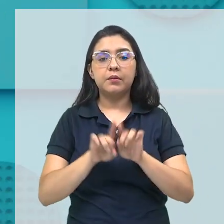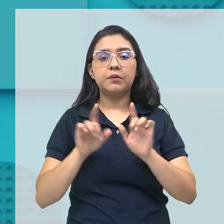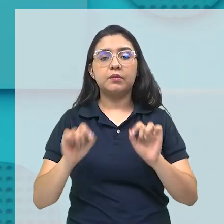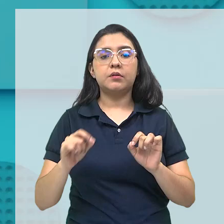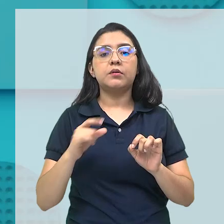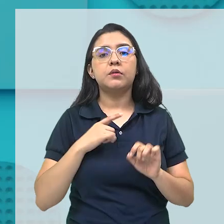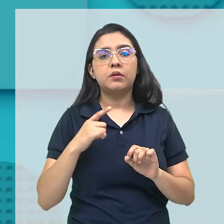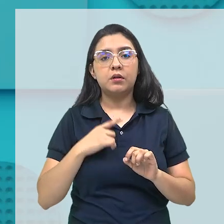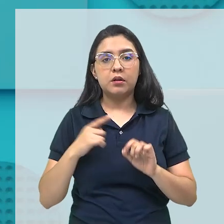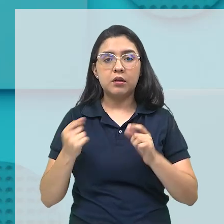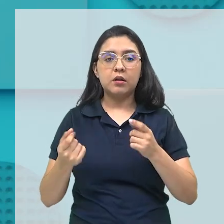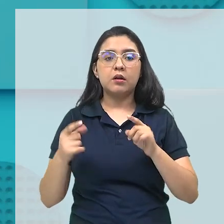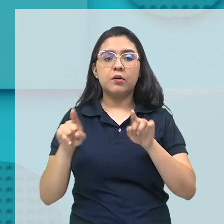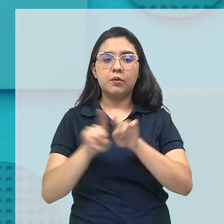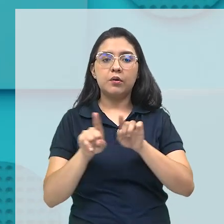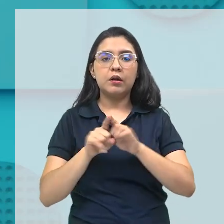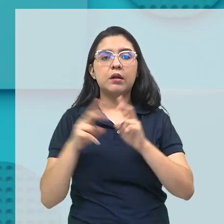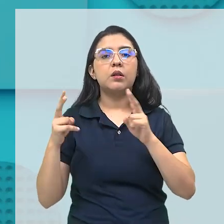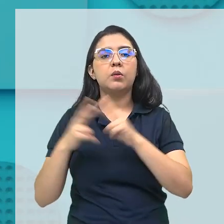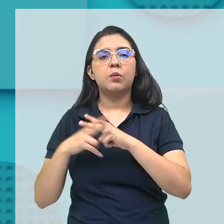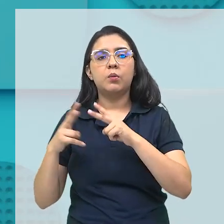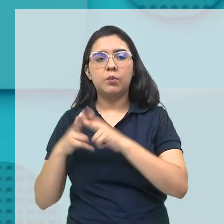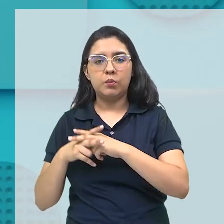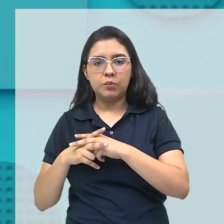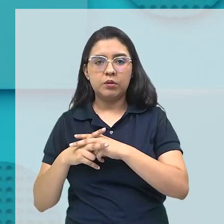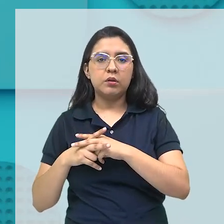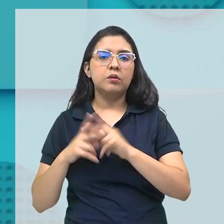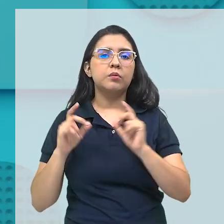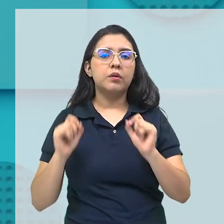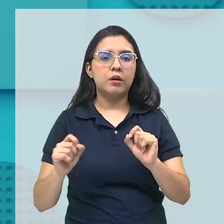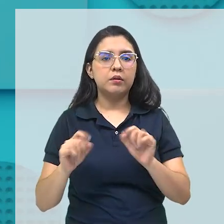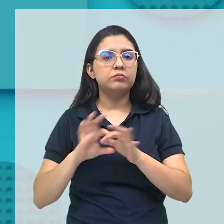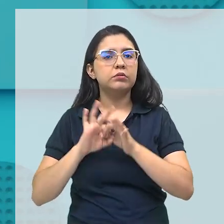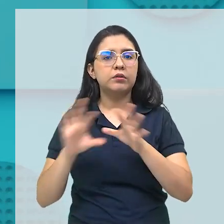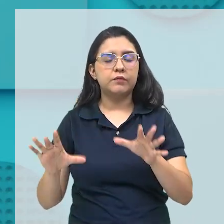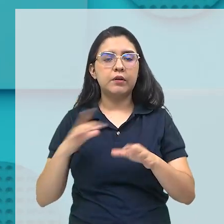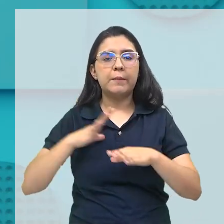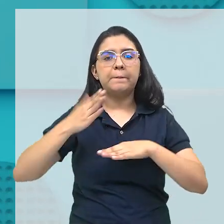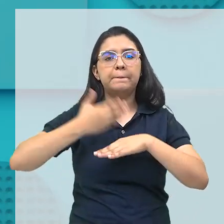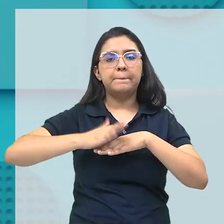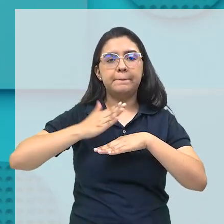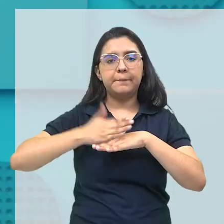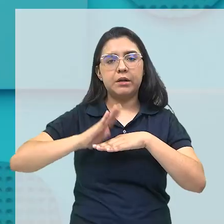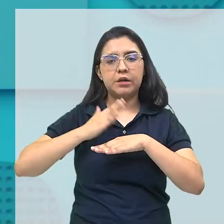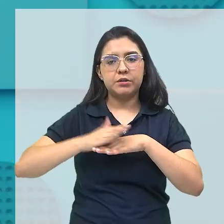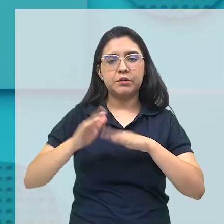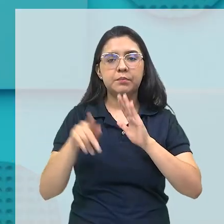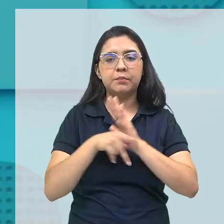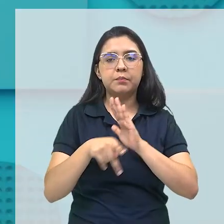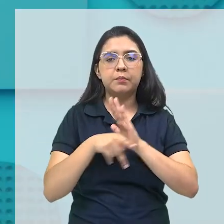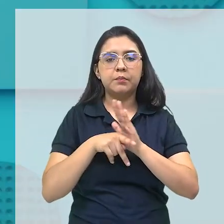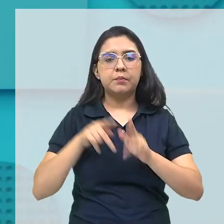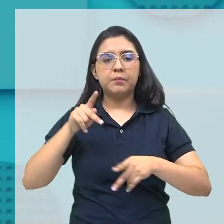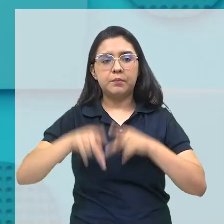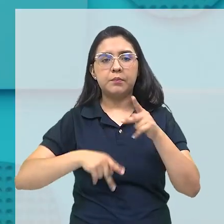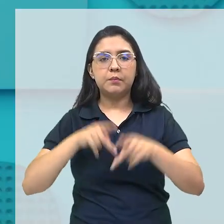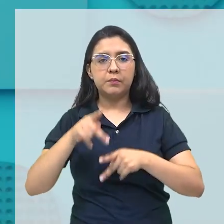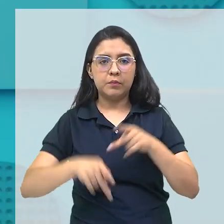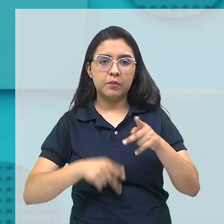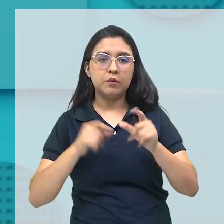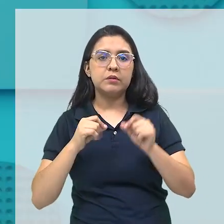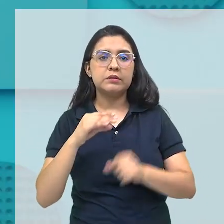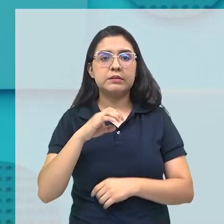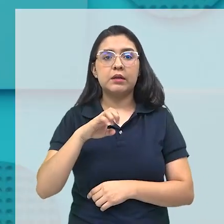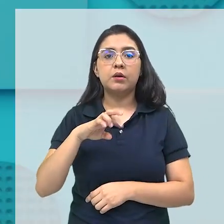com essa luta Lancashire, que tem a ver com a prática dos povos celtas, que é aqueles